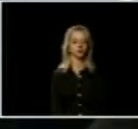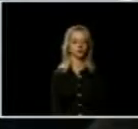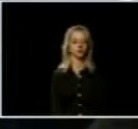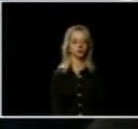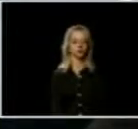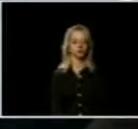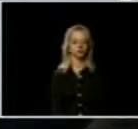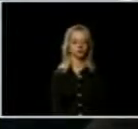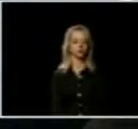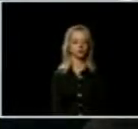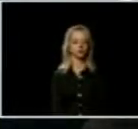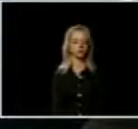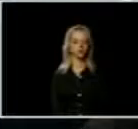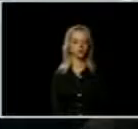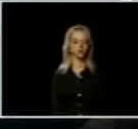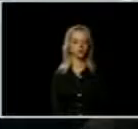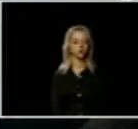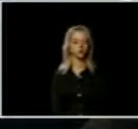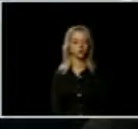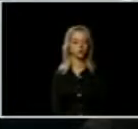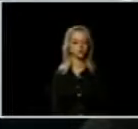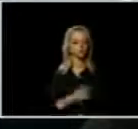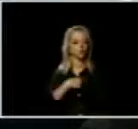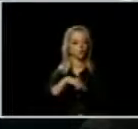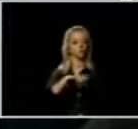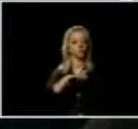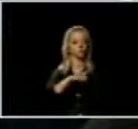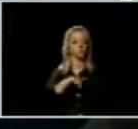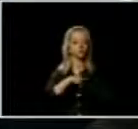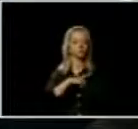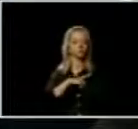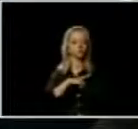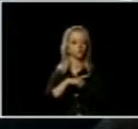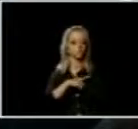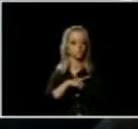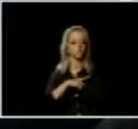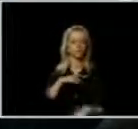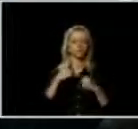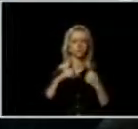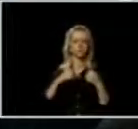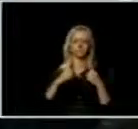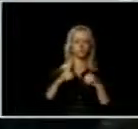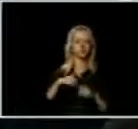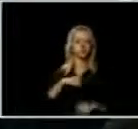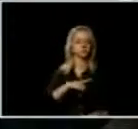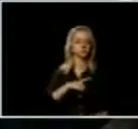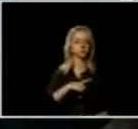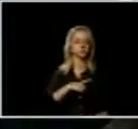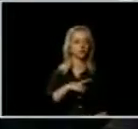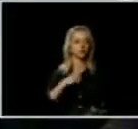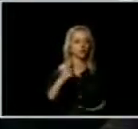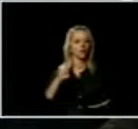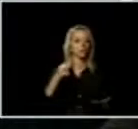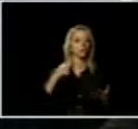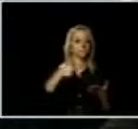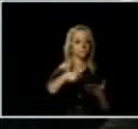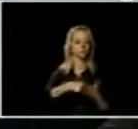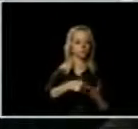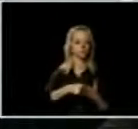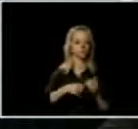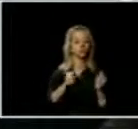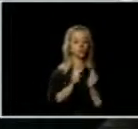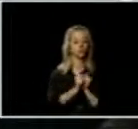compromisso com esta área e nós não podemos aceitar esse tipo de comportamento do